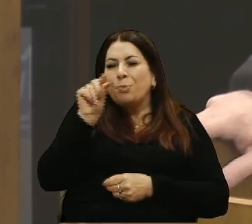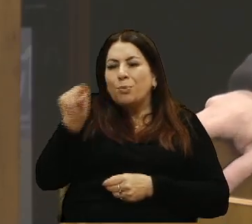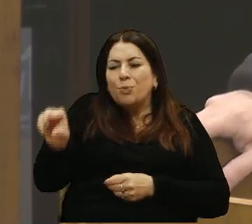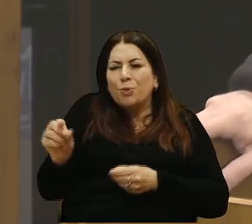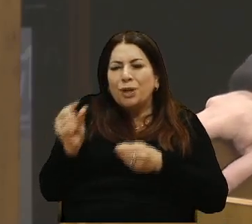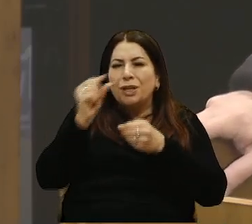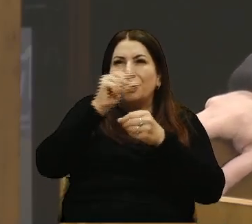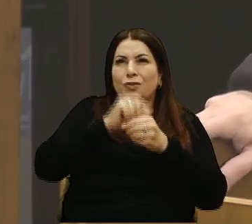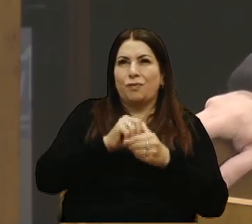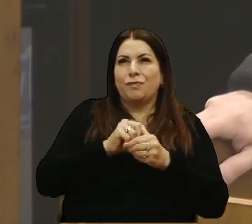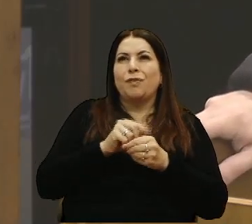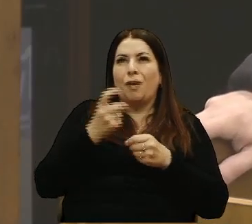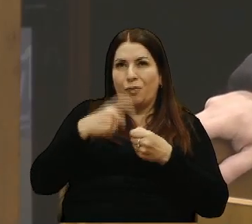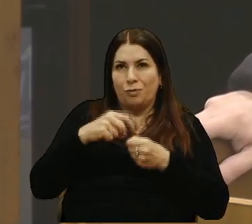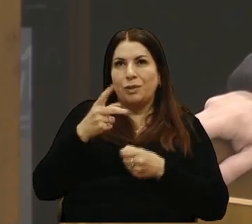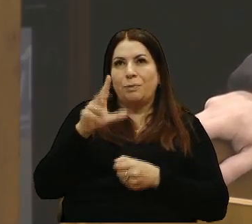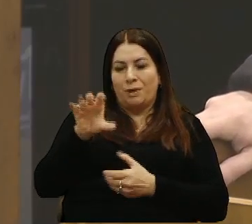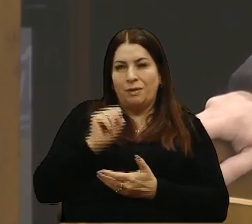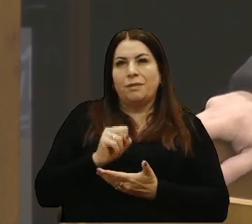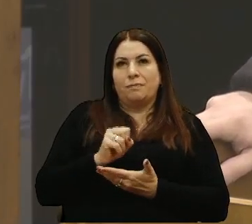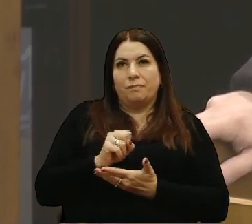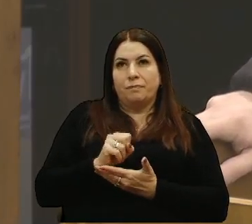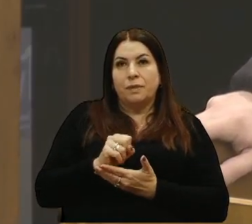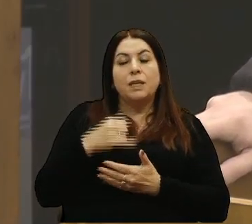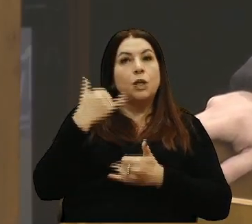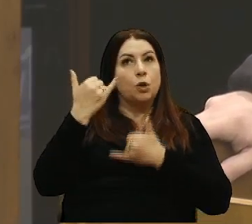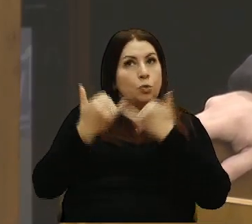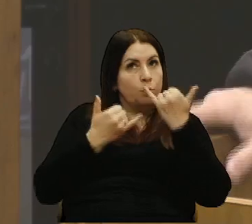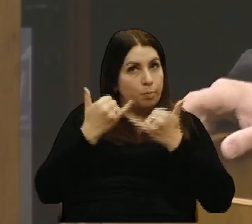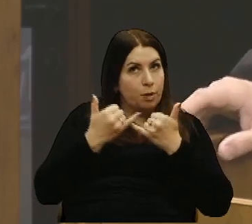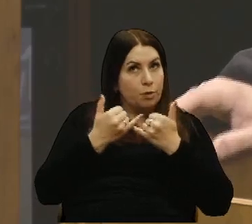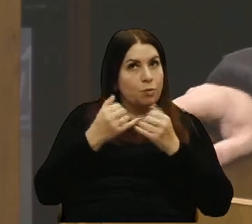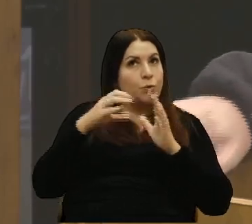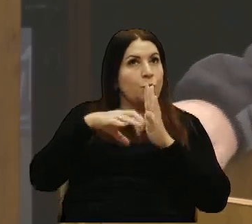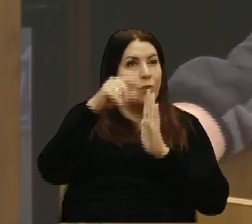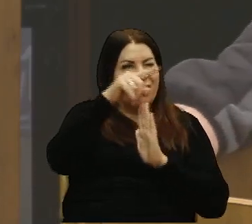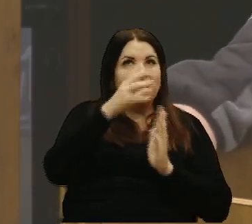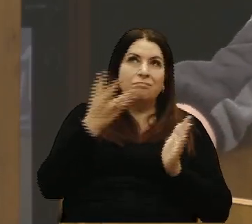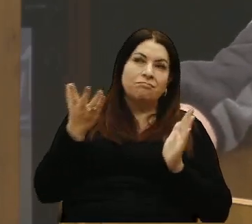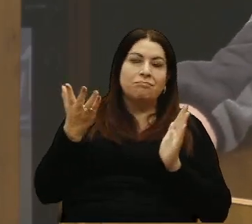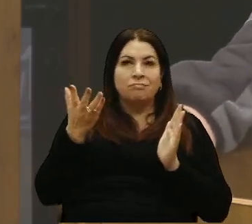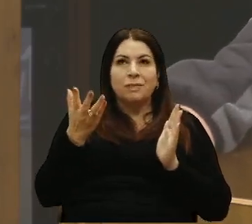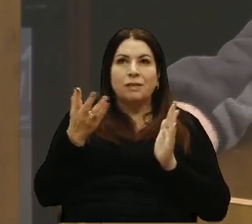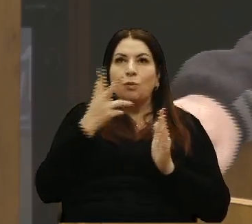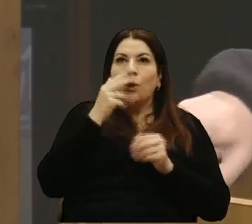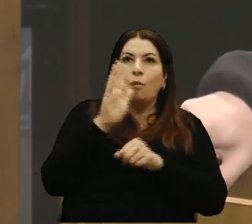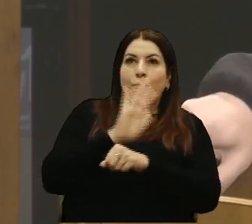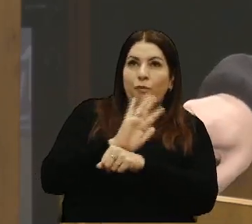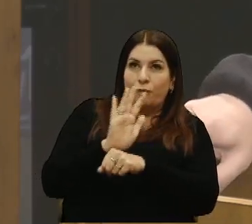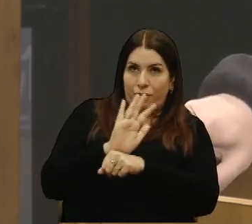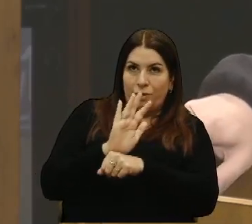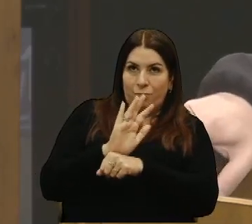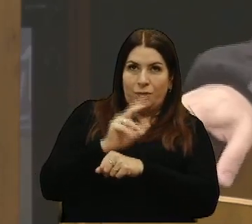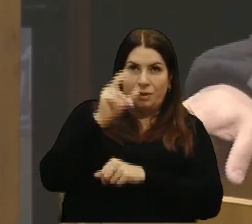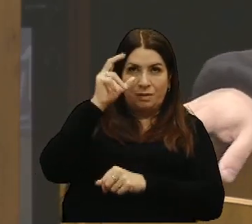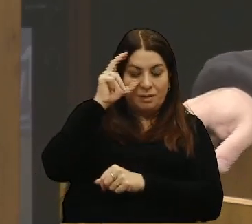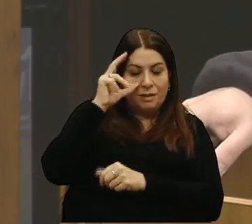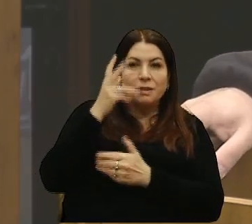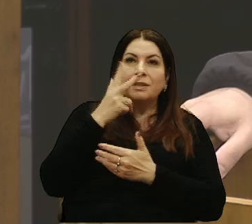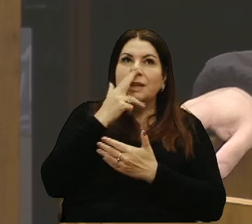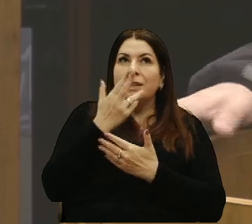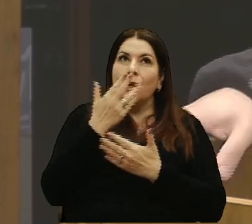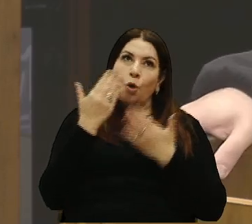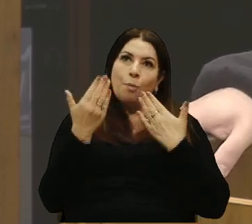tomaram Paulinho e Beto. Eu brinco que, se o Congresso Nacional fosse um filme, vereadora Sandra Boneto,